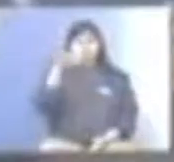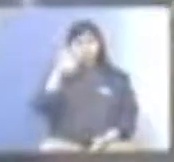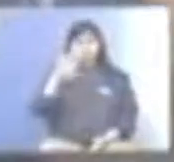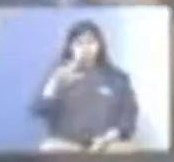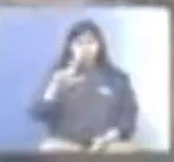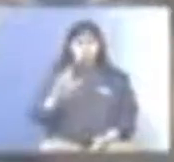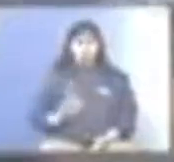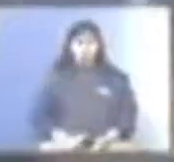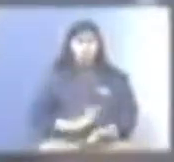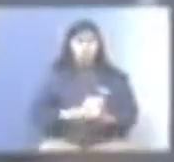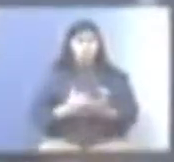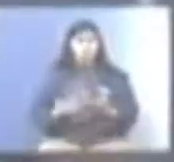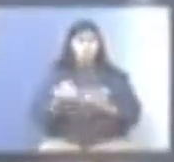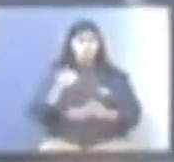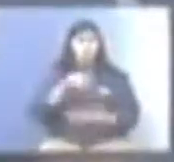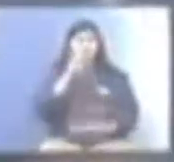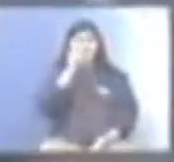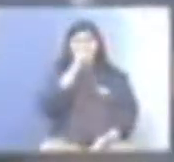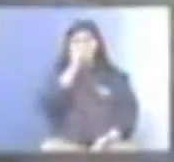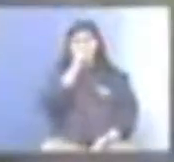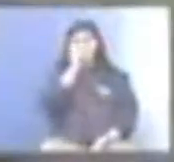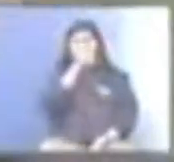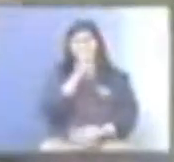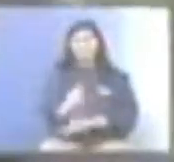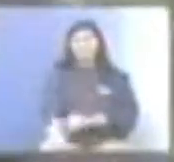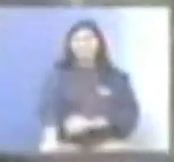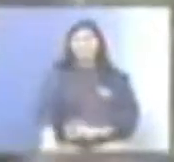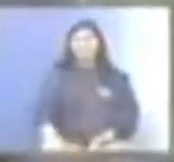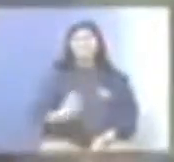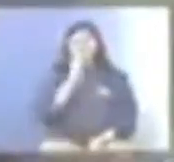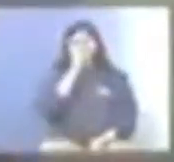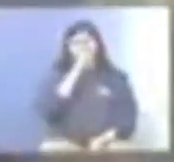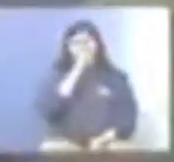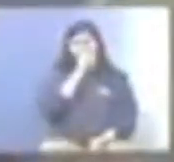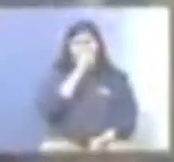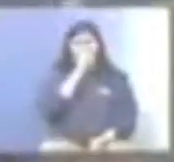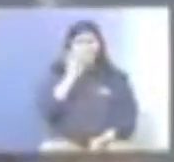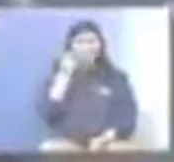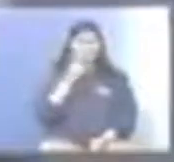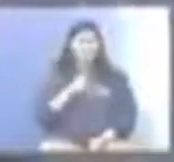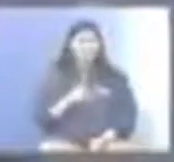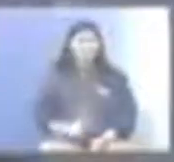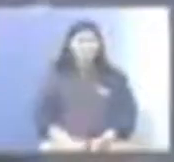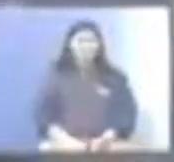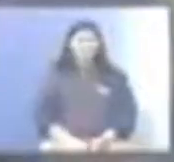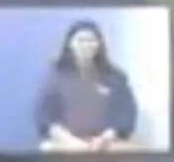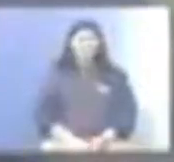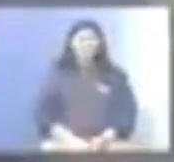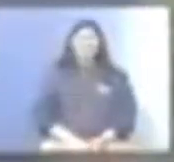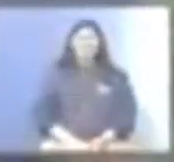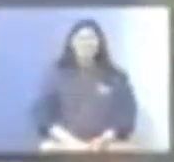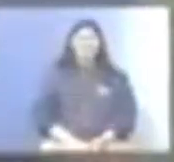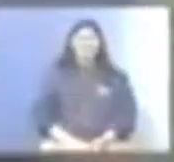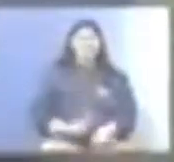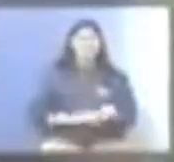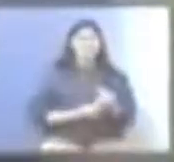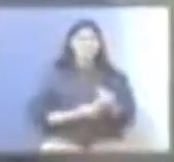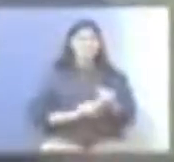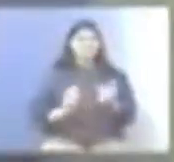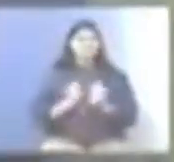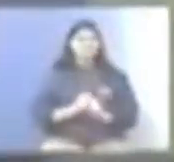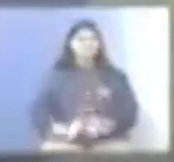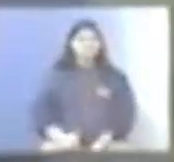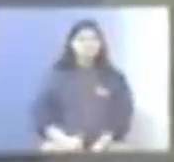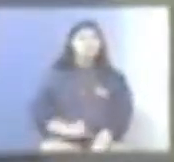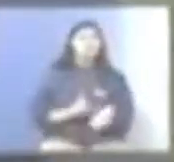infiel, começa a entrar na mentira. Mentir é você manter segredo com o